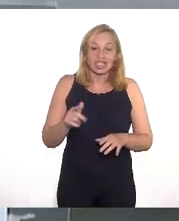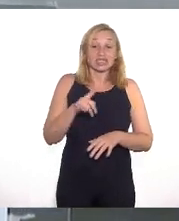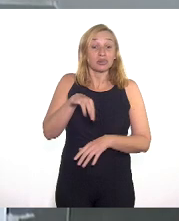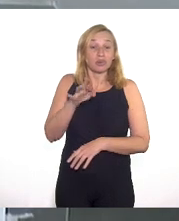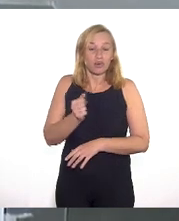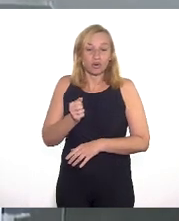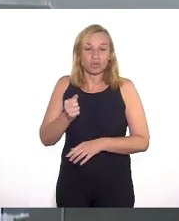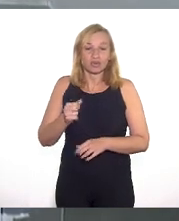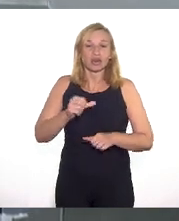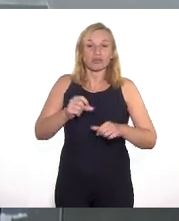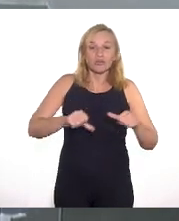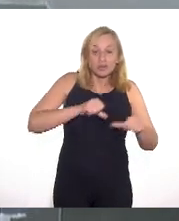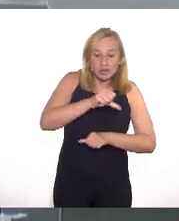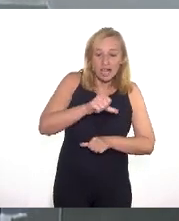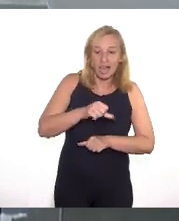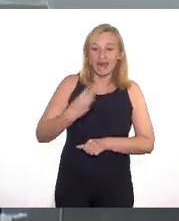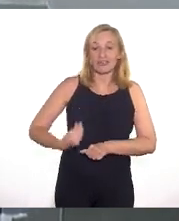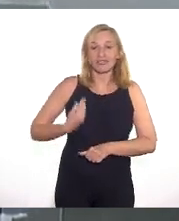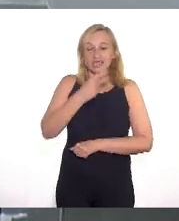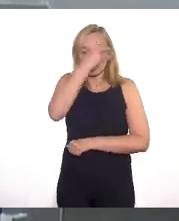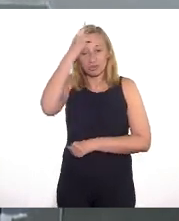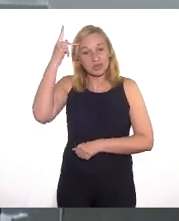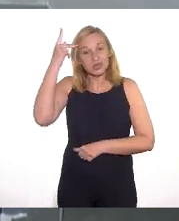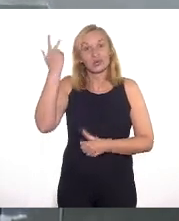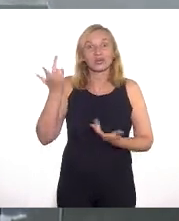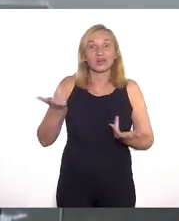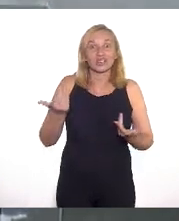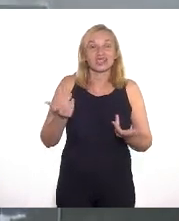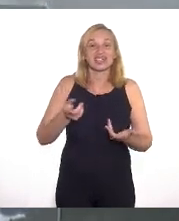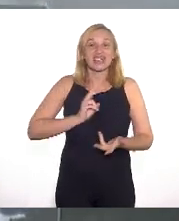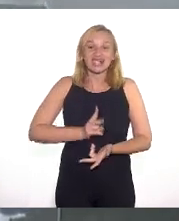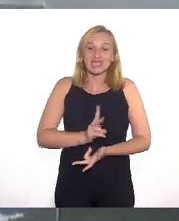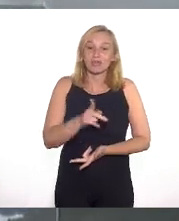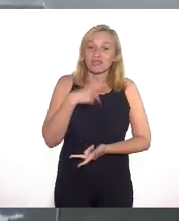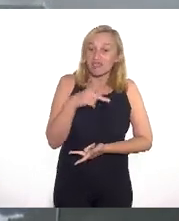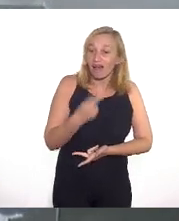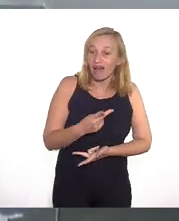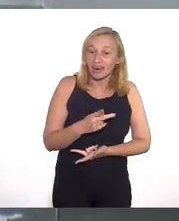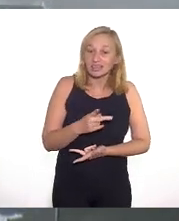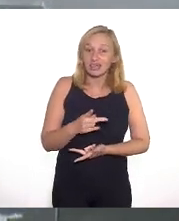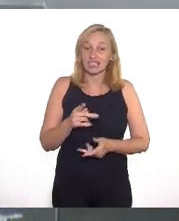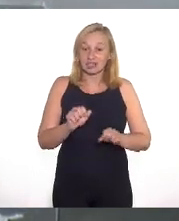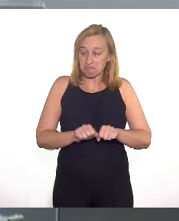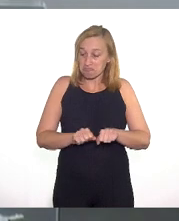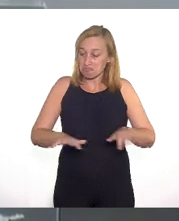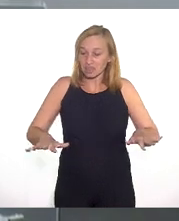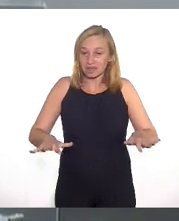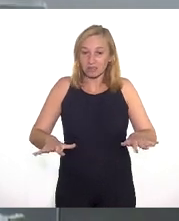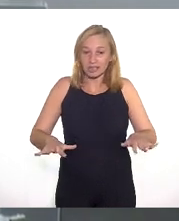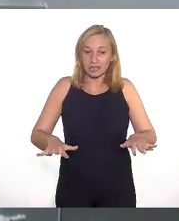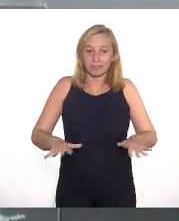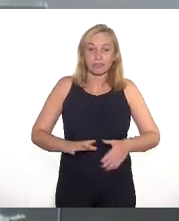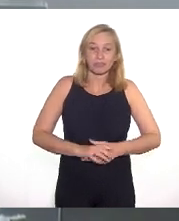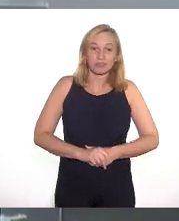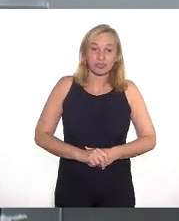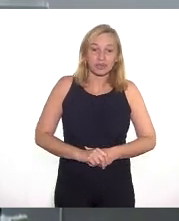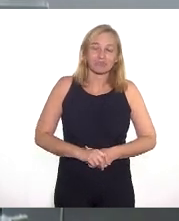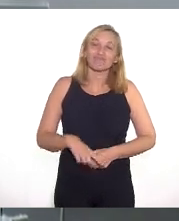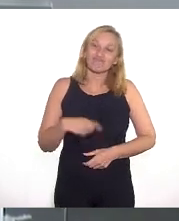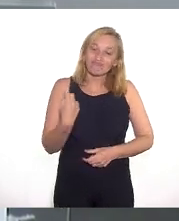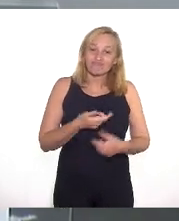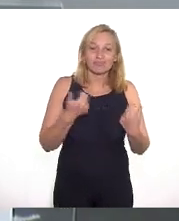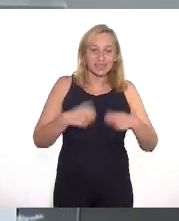muda a vida das pessoas. Eu tenho dito sempre que essa pandemia, nós